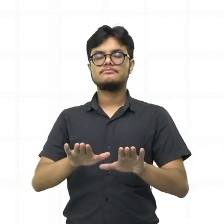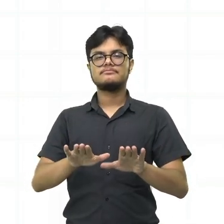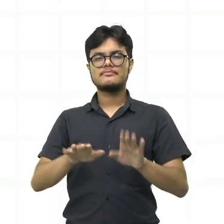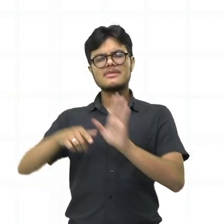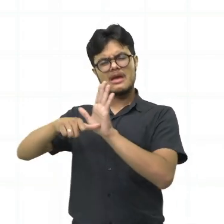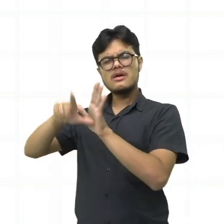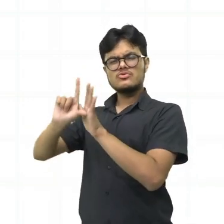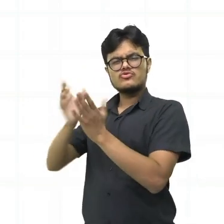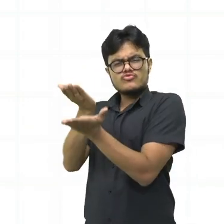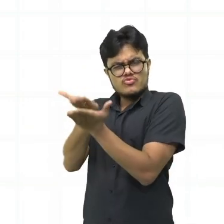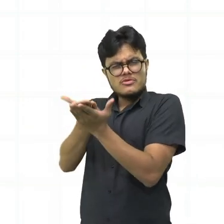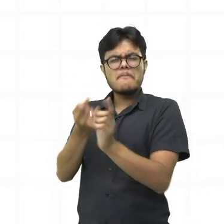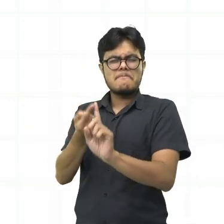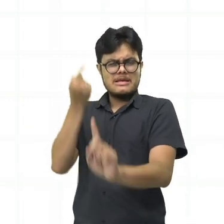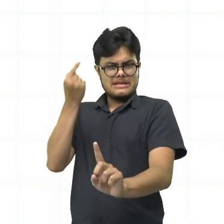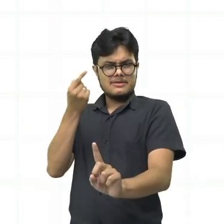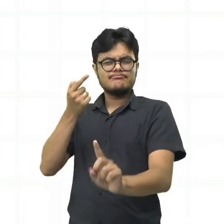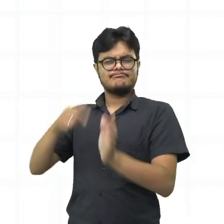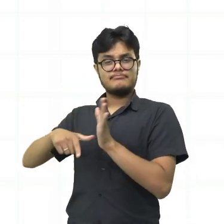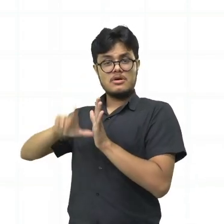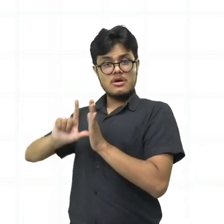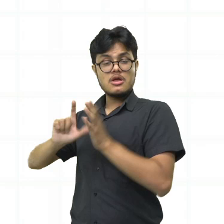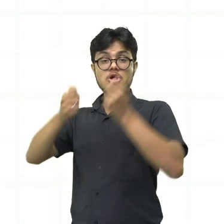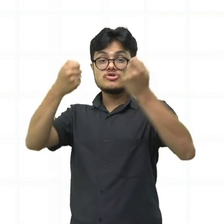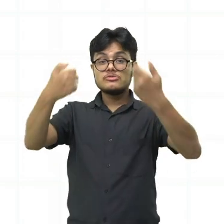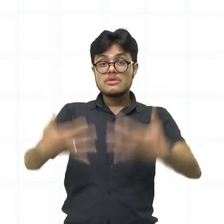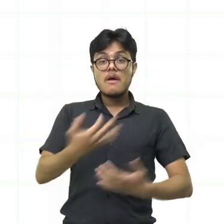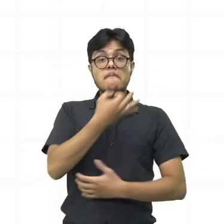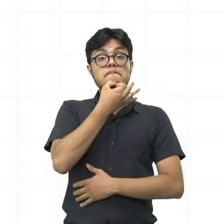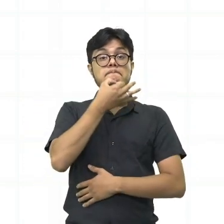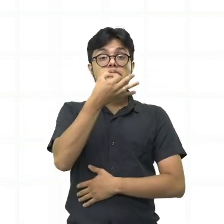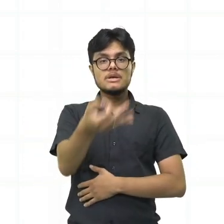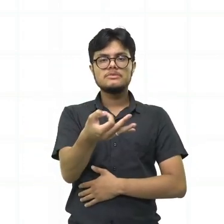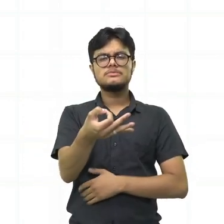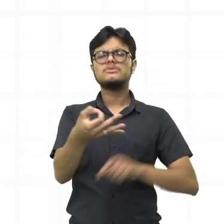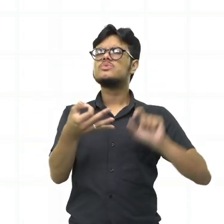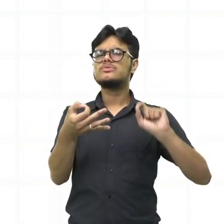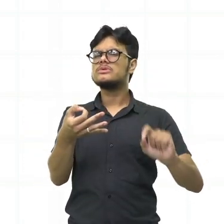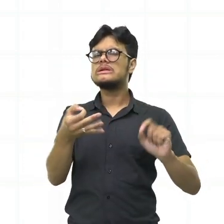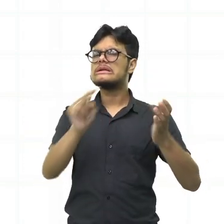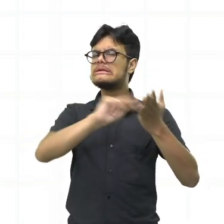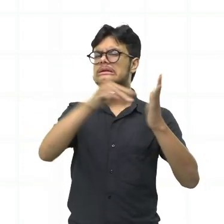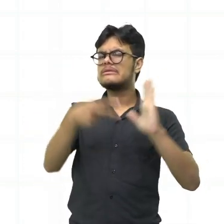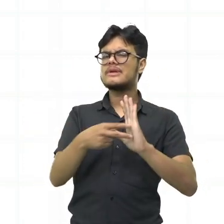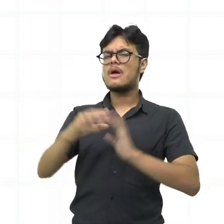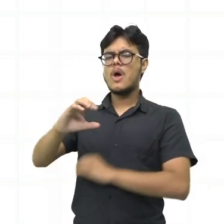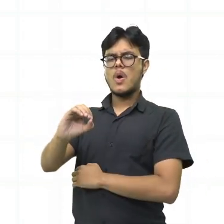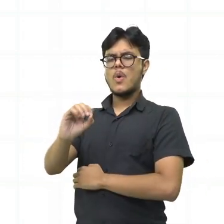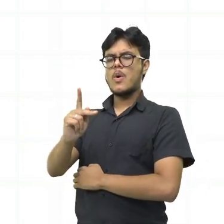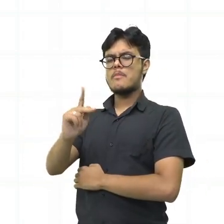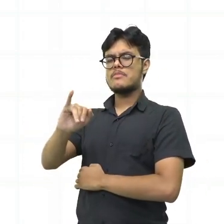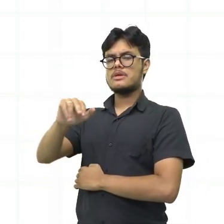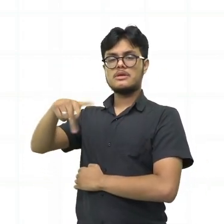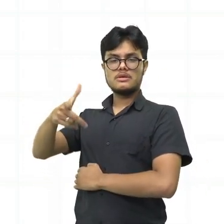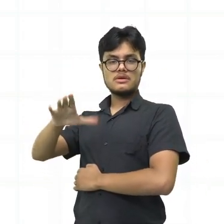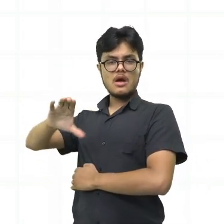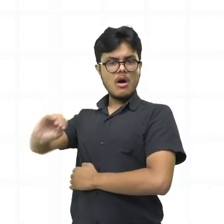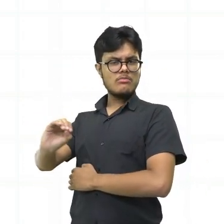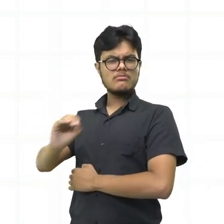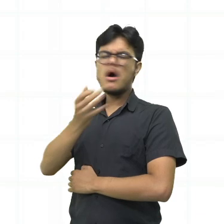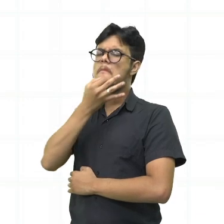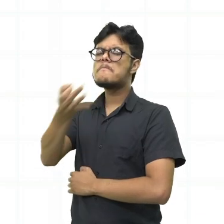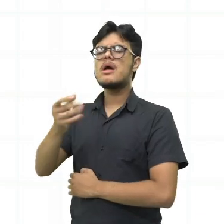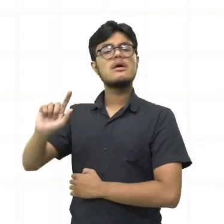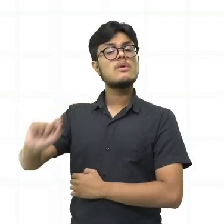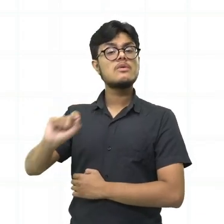aulas anteriores, né? Quando nós falamos de opinião, né? O que é opinião? Opinião é